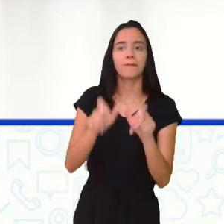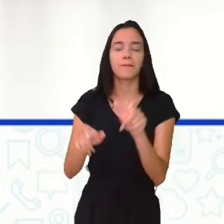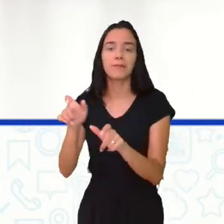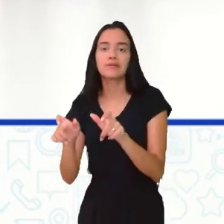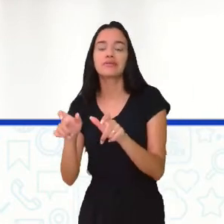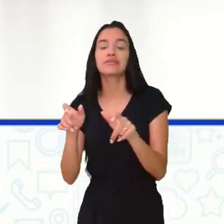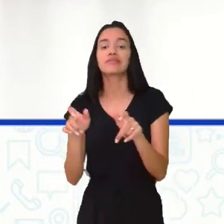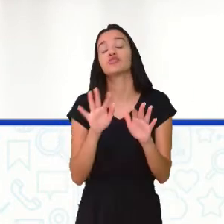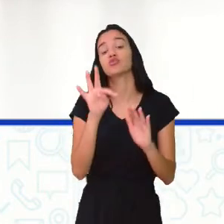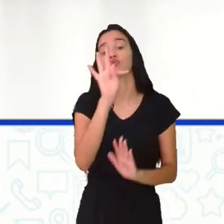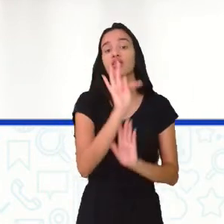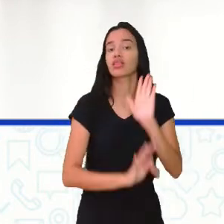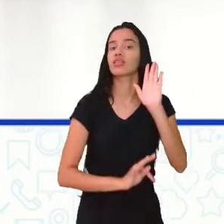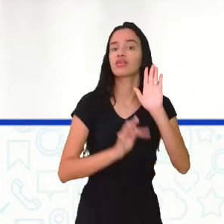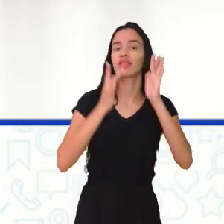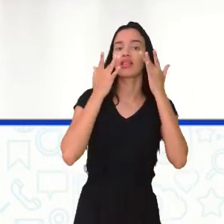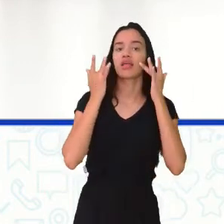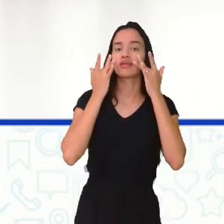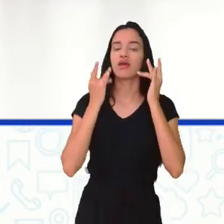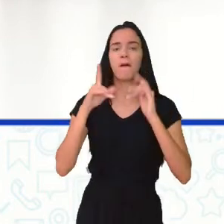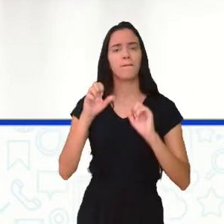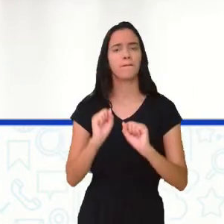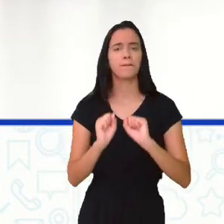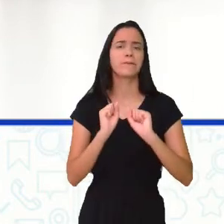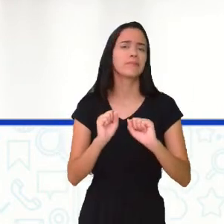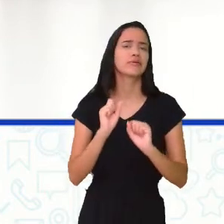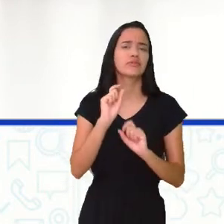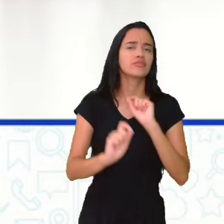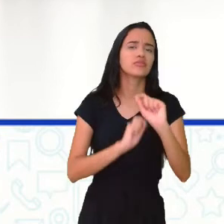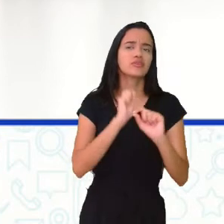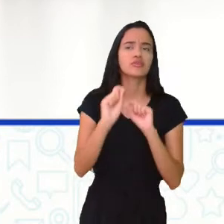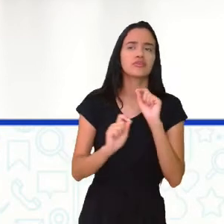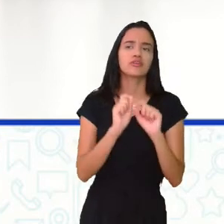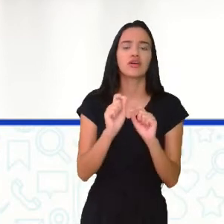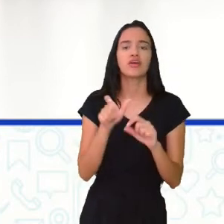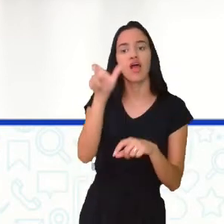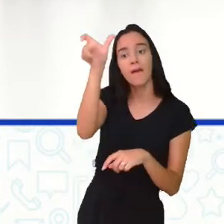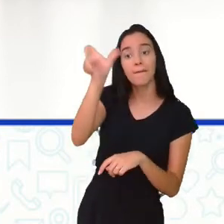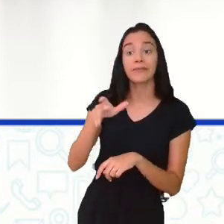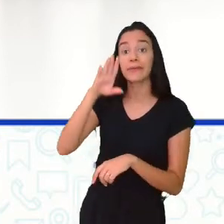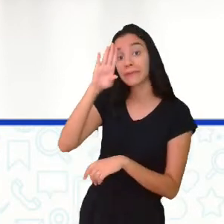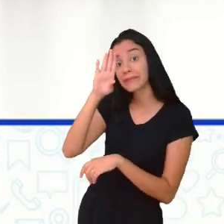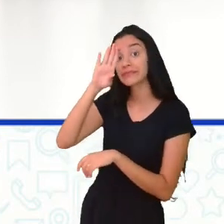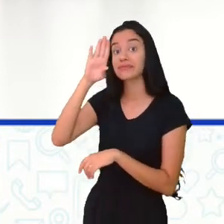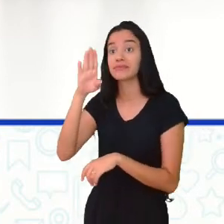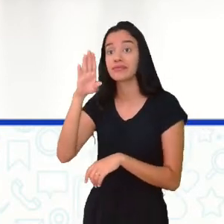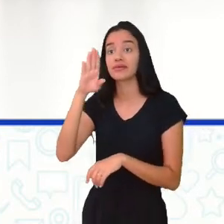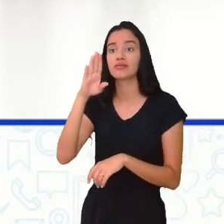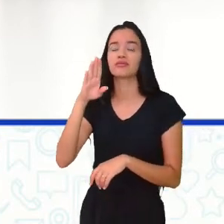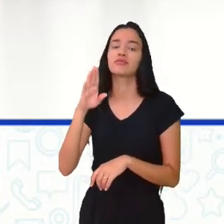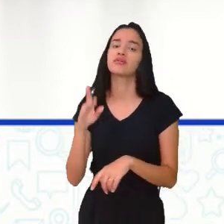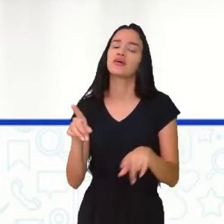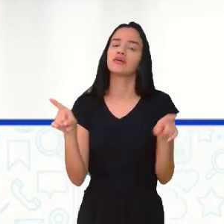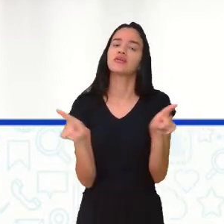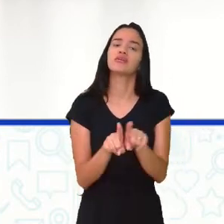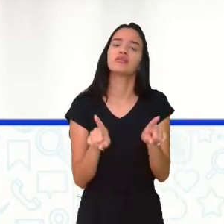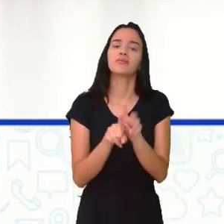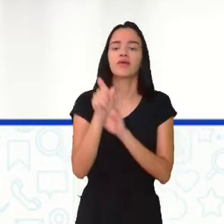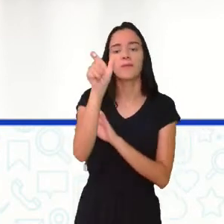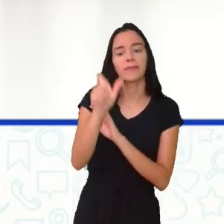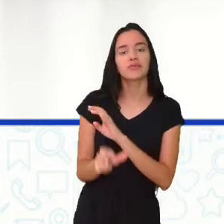Personagens do texto teatral podem ser protagonista ou personagem principal,